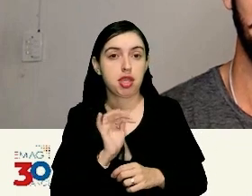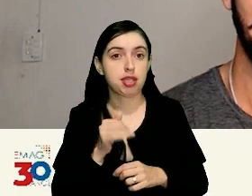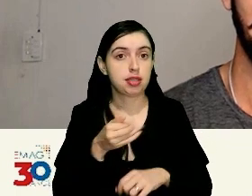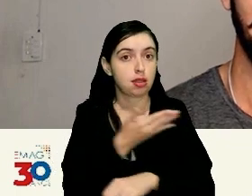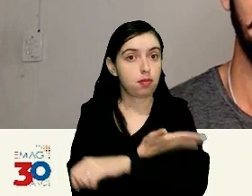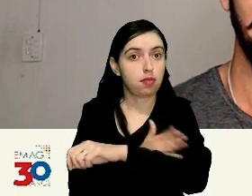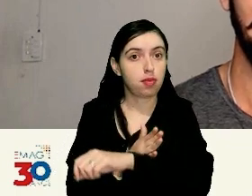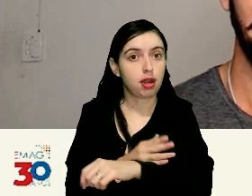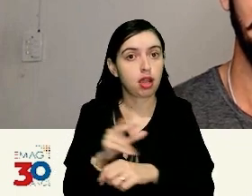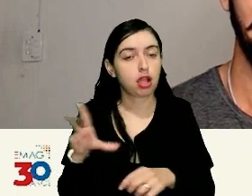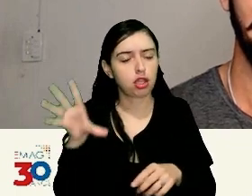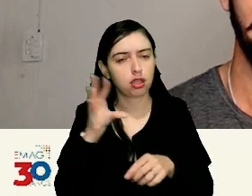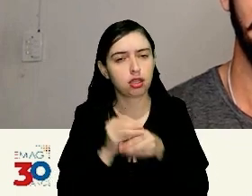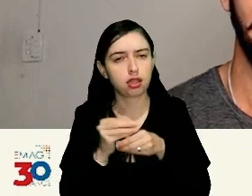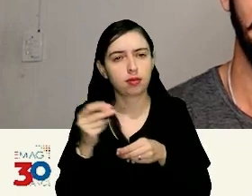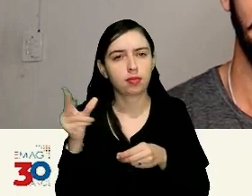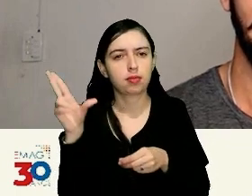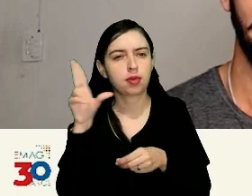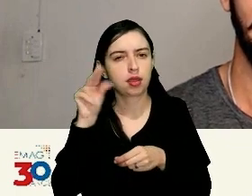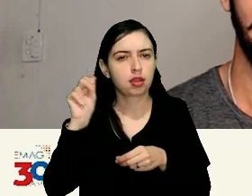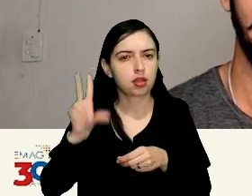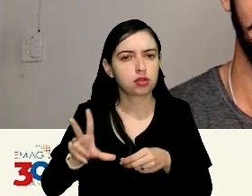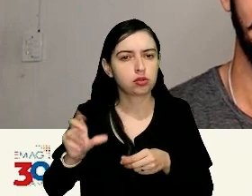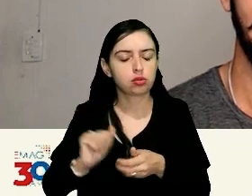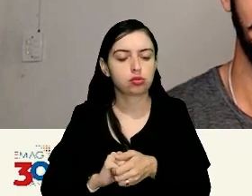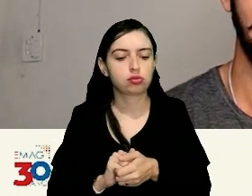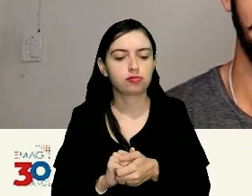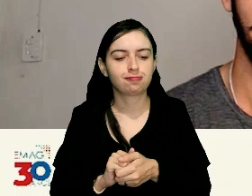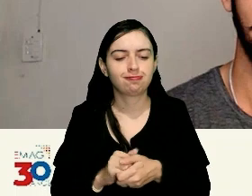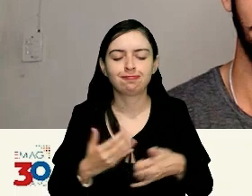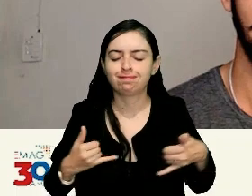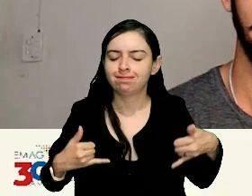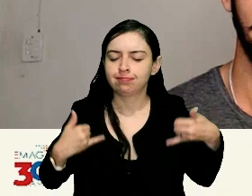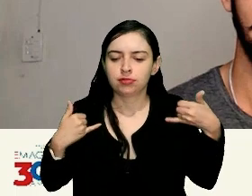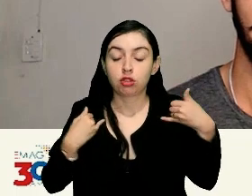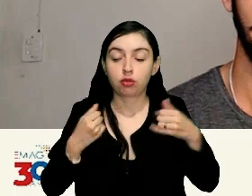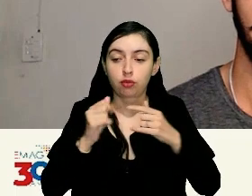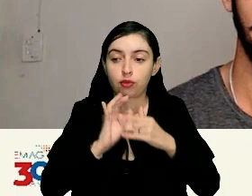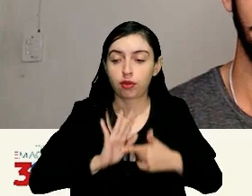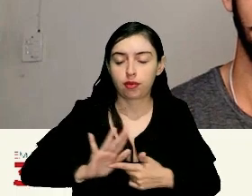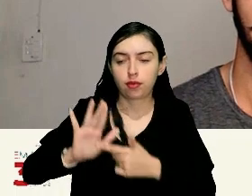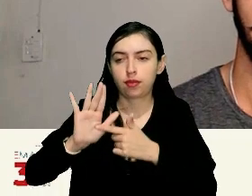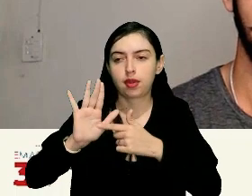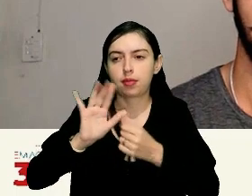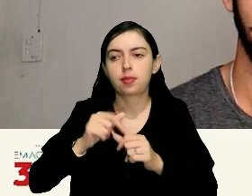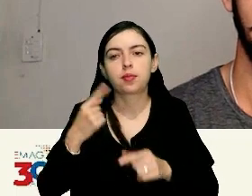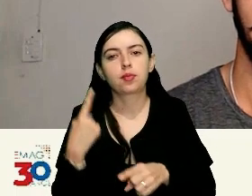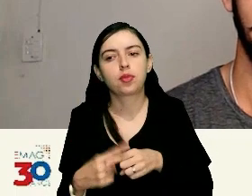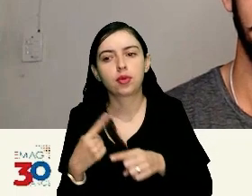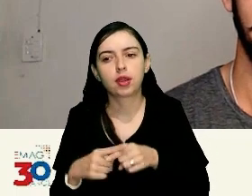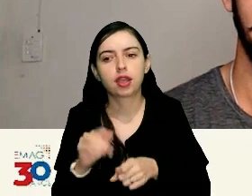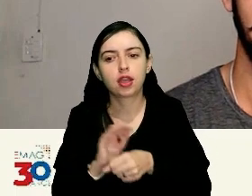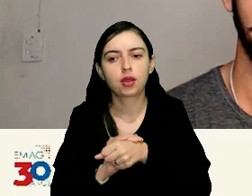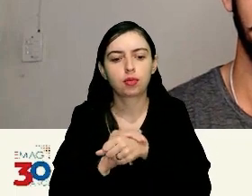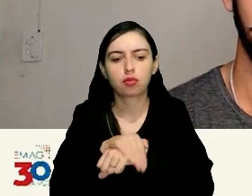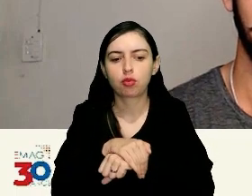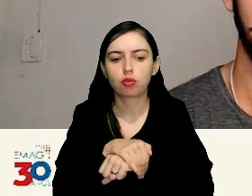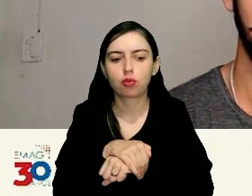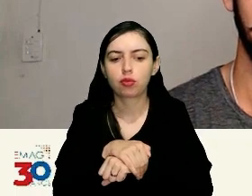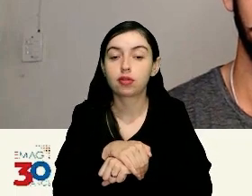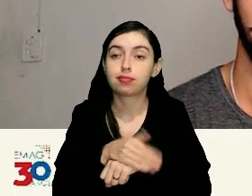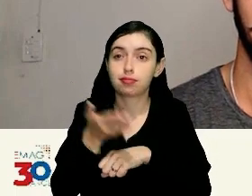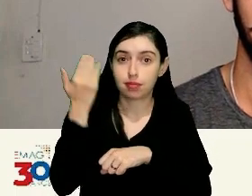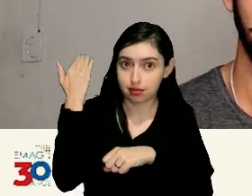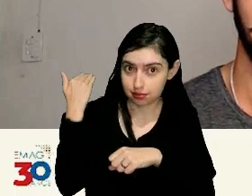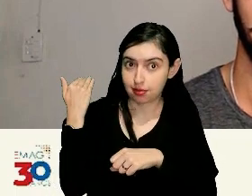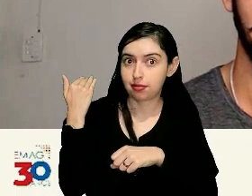uma honra, eu vou compartilhar minha tela com vocês, porque essa noite eu montei uma apresentação, essa noite passada, né? Eu montei